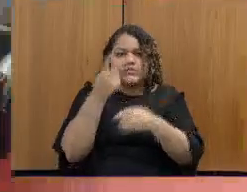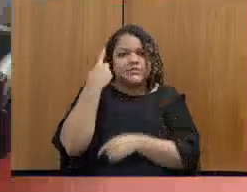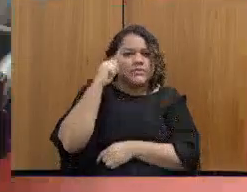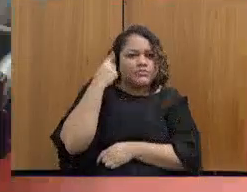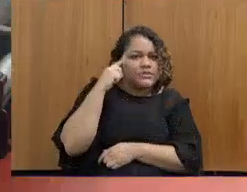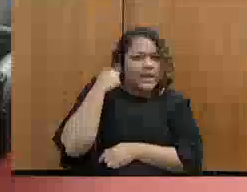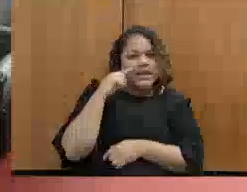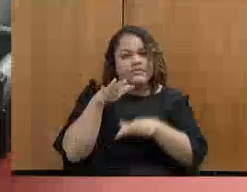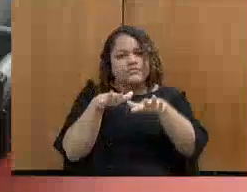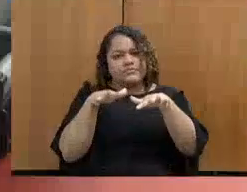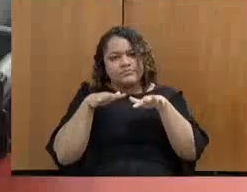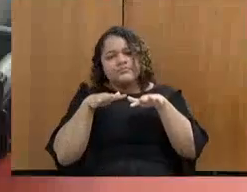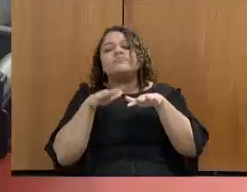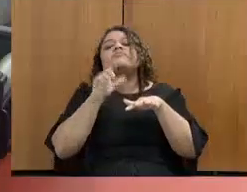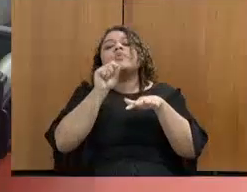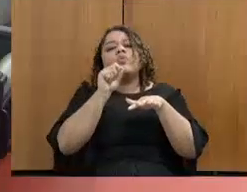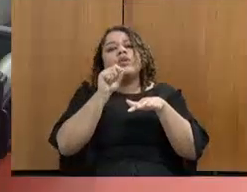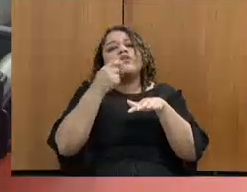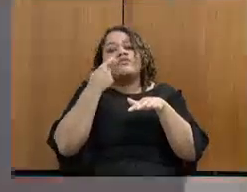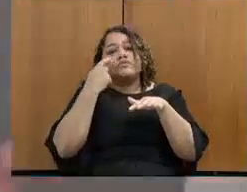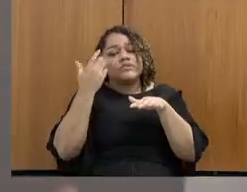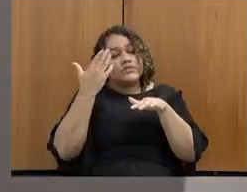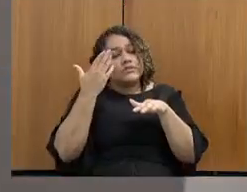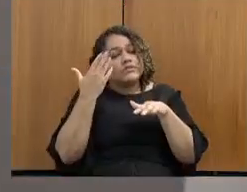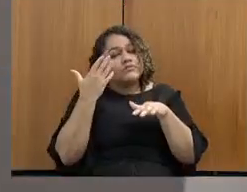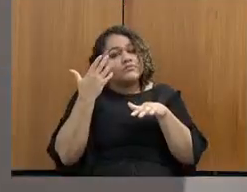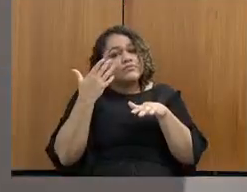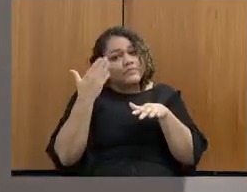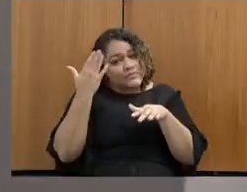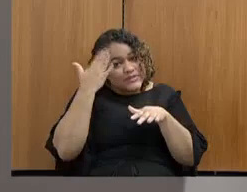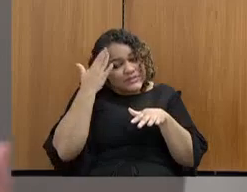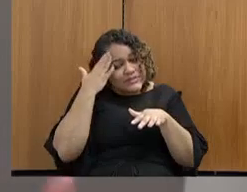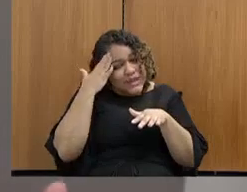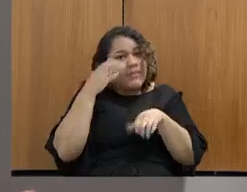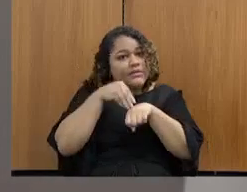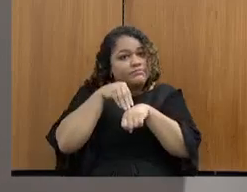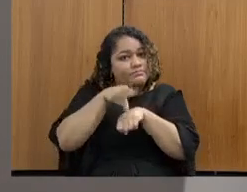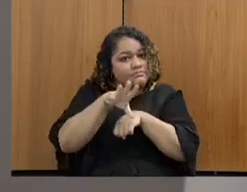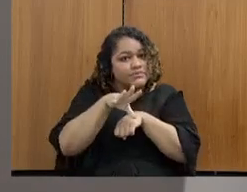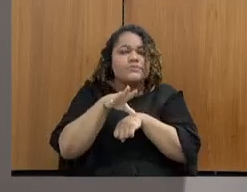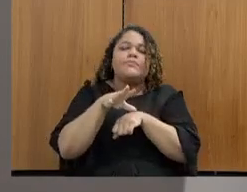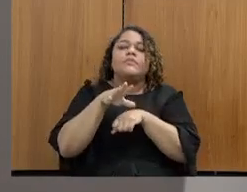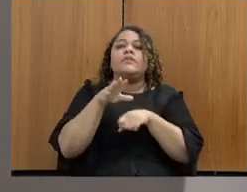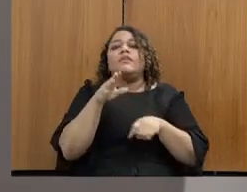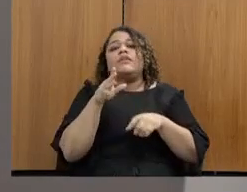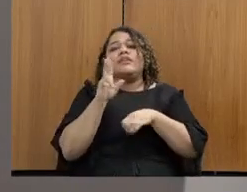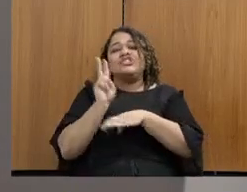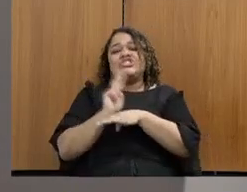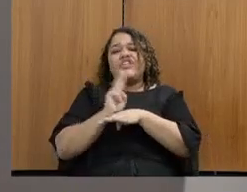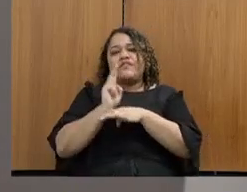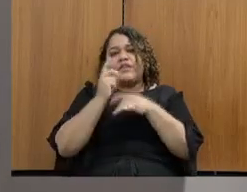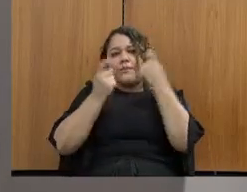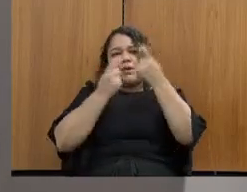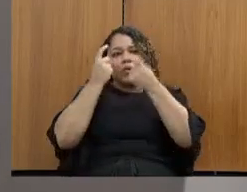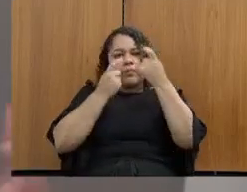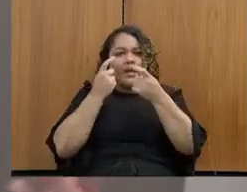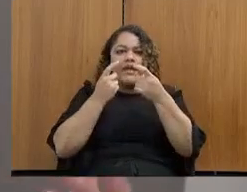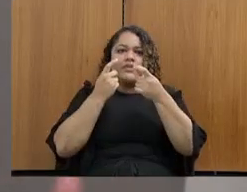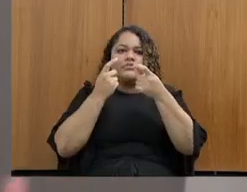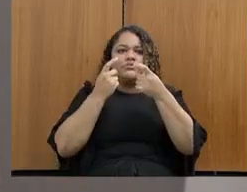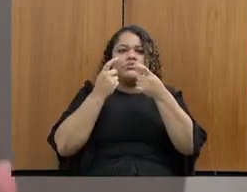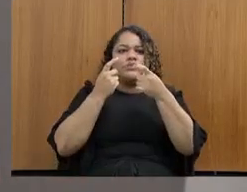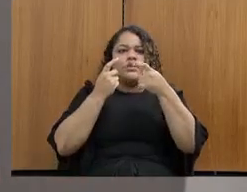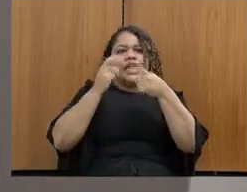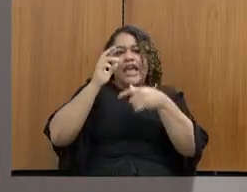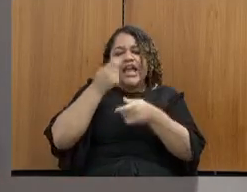é de fazer esse registro né da preocupação não só da chefia da administração superior é mas